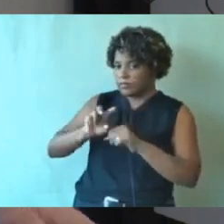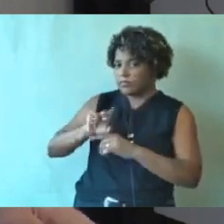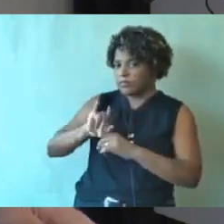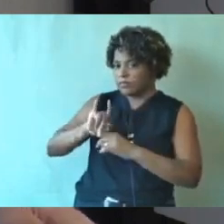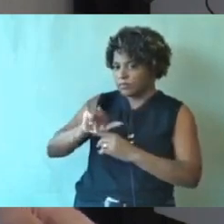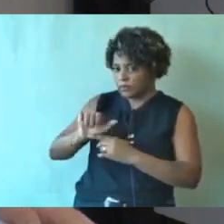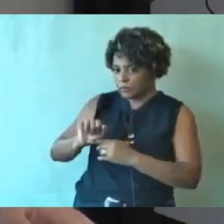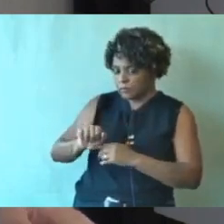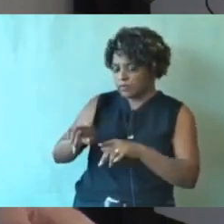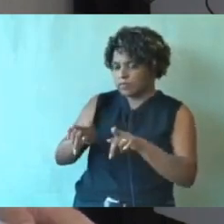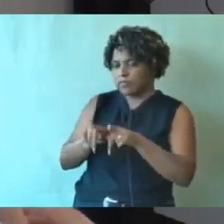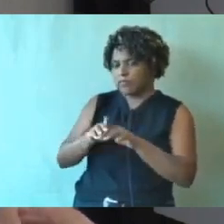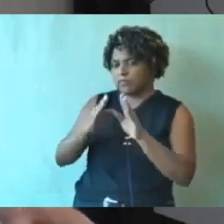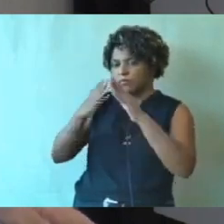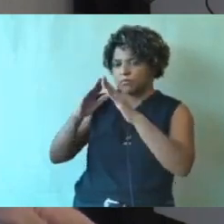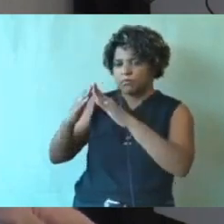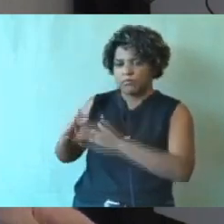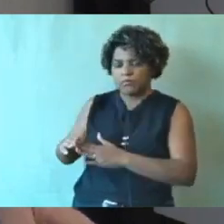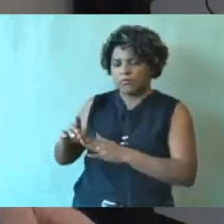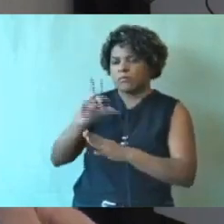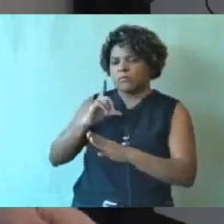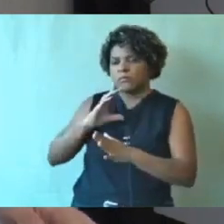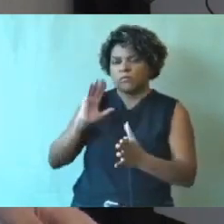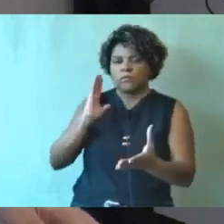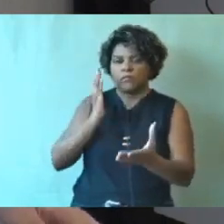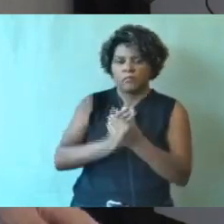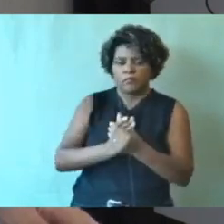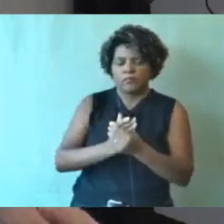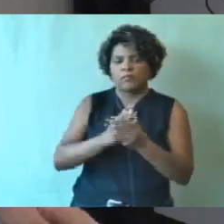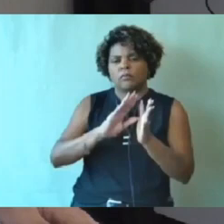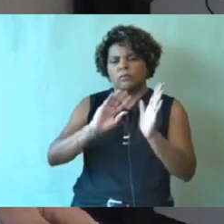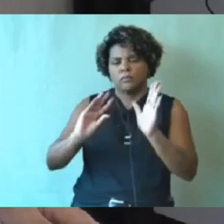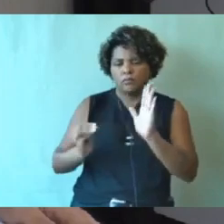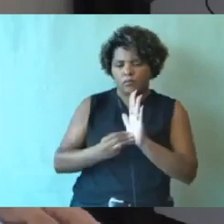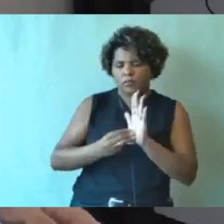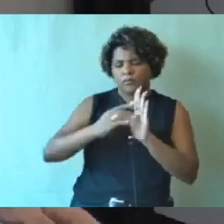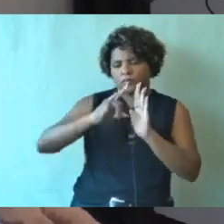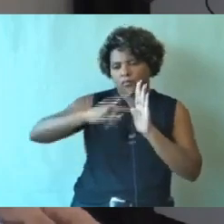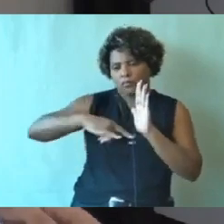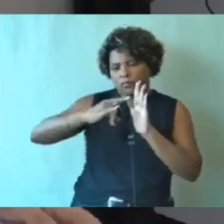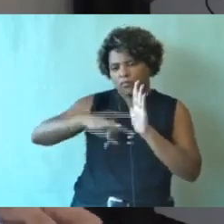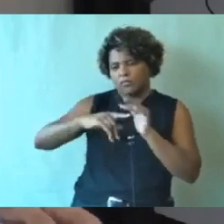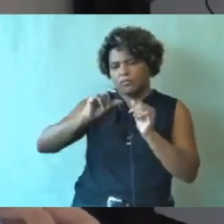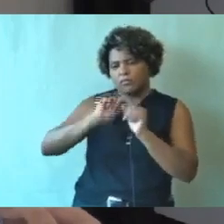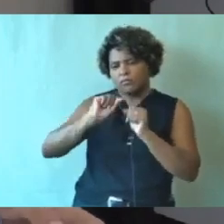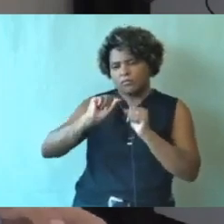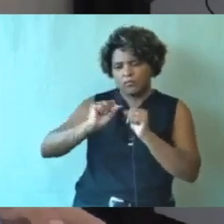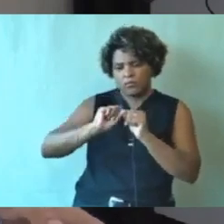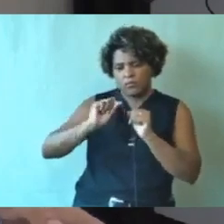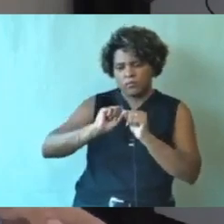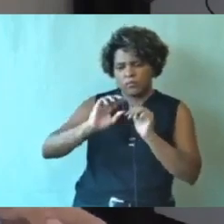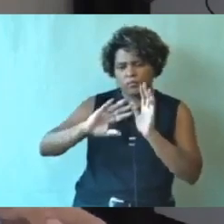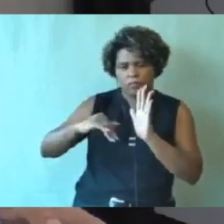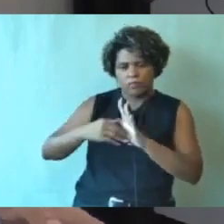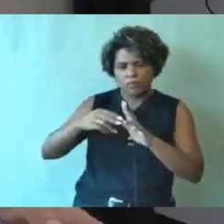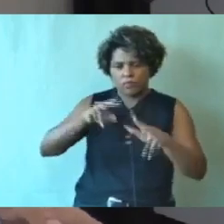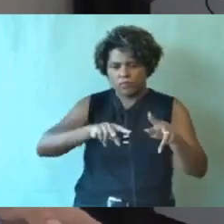251, entra com recurso, anexa a documentação toda, depois do análise da SUMOB, que repassa o recurso vai chegar na minha